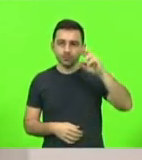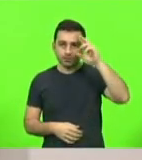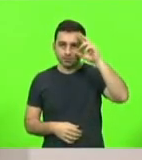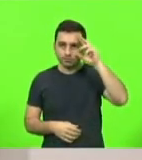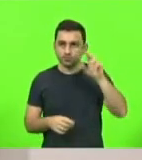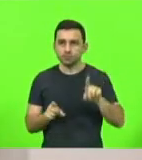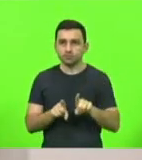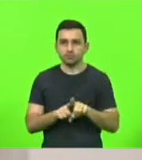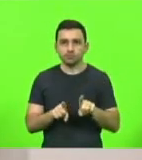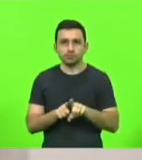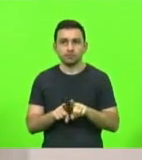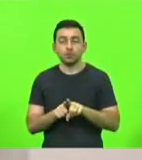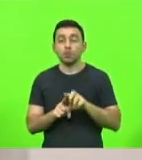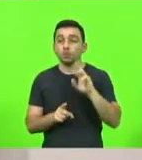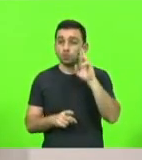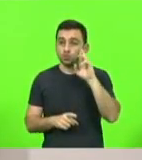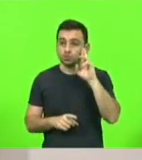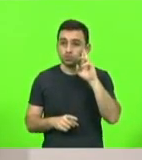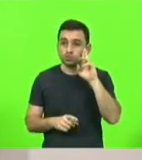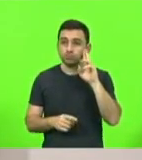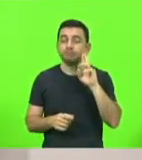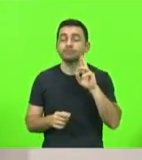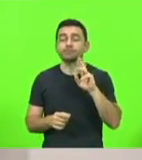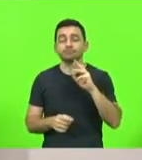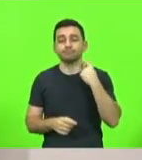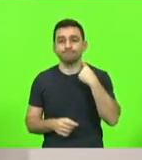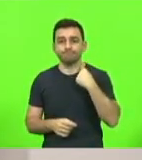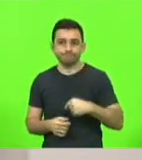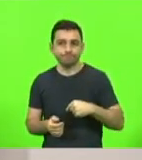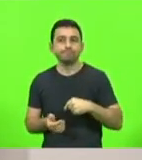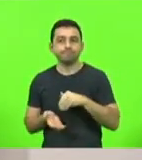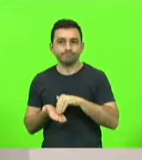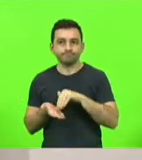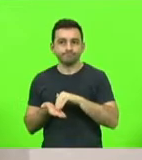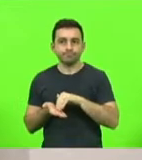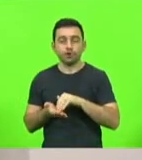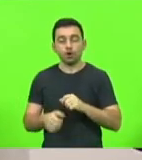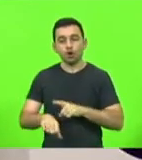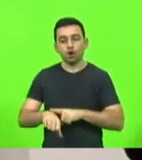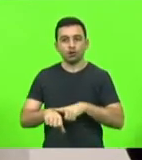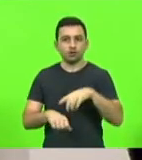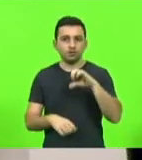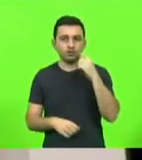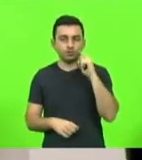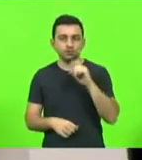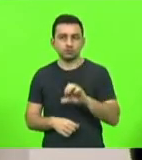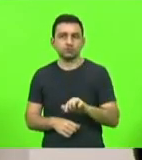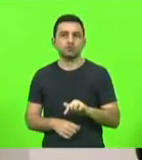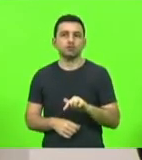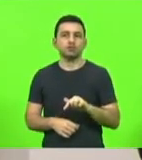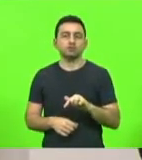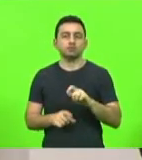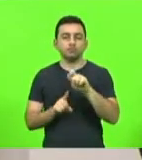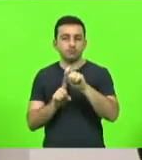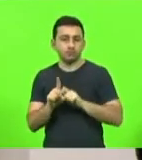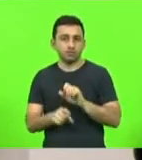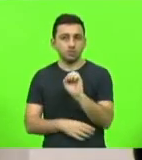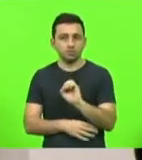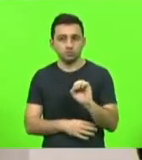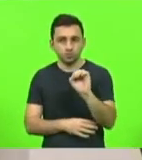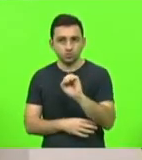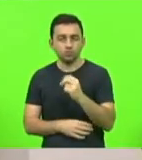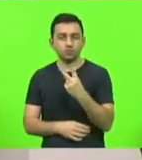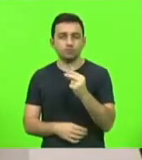deputado Rodrigo Minotto e deputado Silvio Drevic. Às 9 horas do dia 7 do mês de outubro de